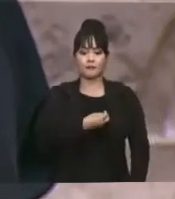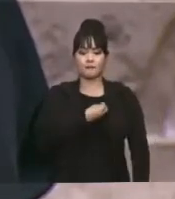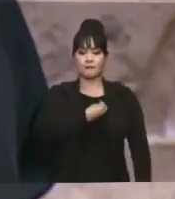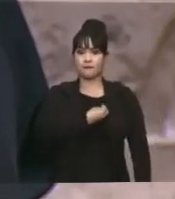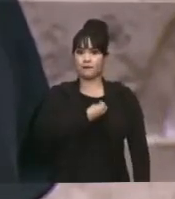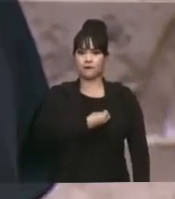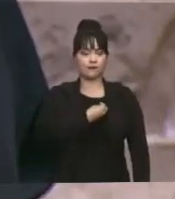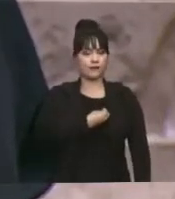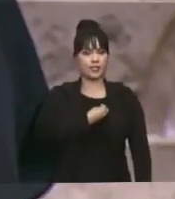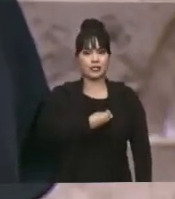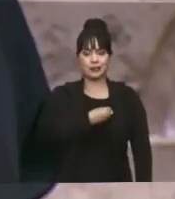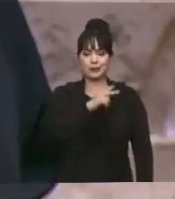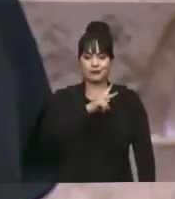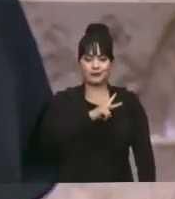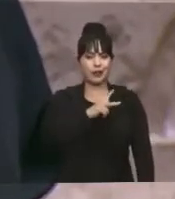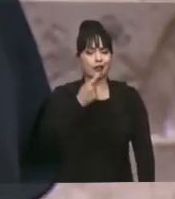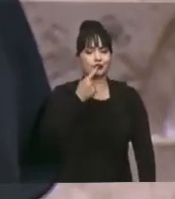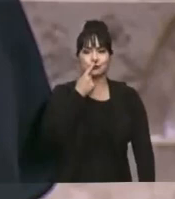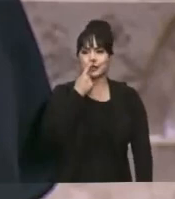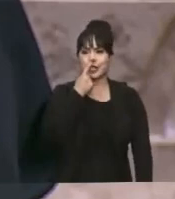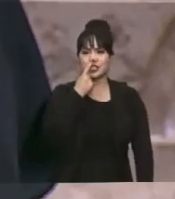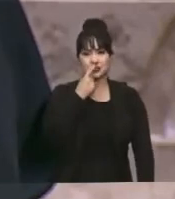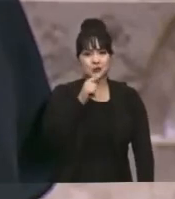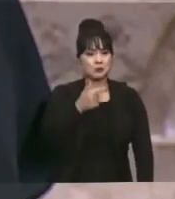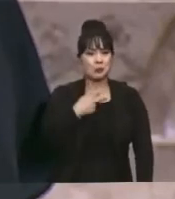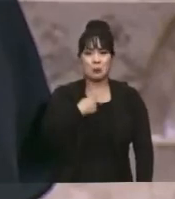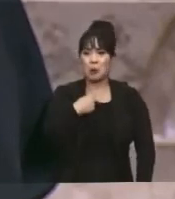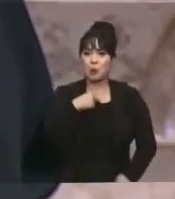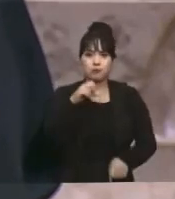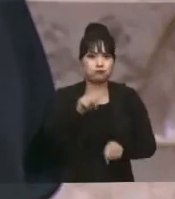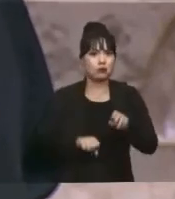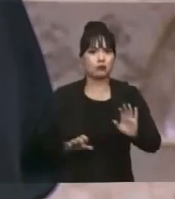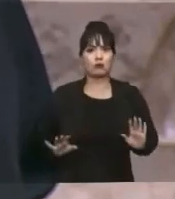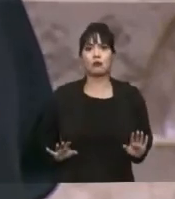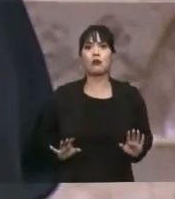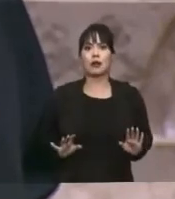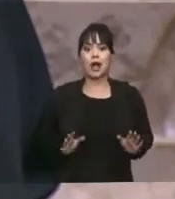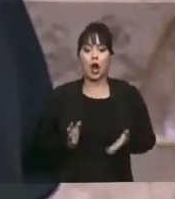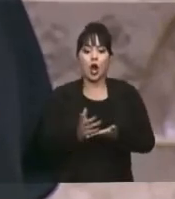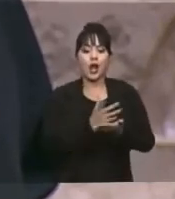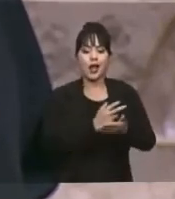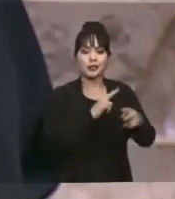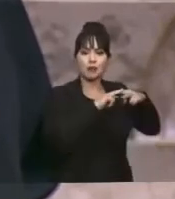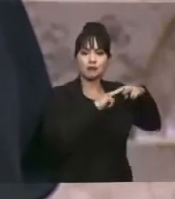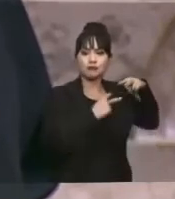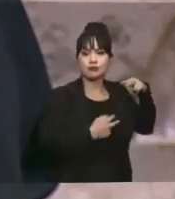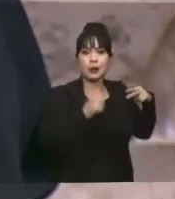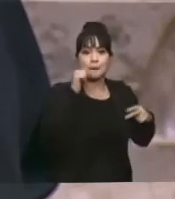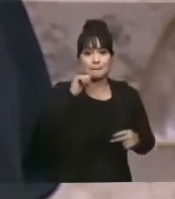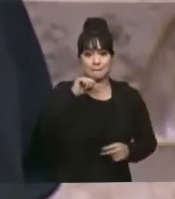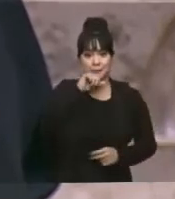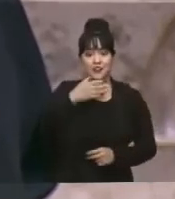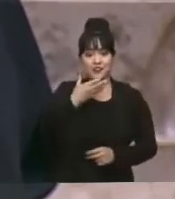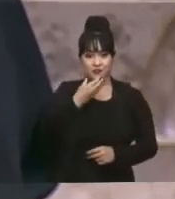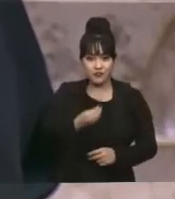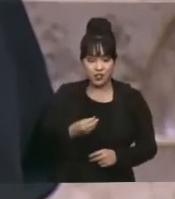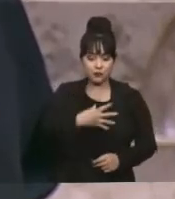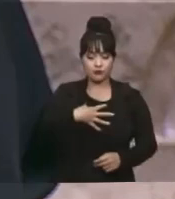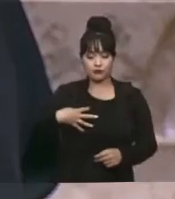a honra e a imagem das pessoas. A coleta do material genético de mãe e filho sem